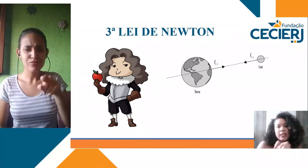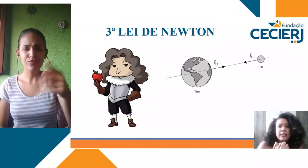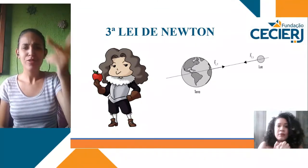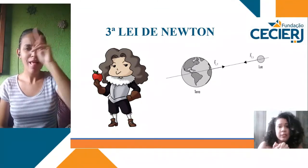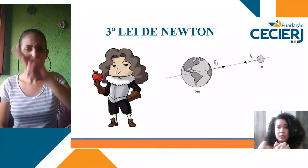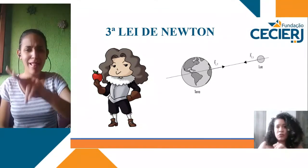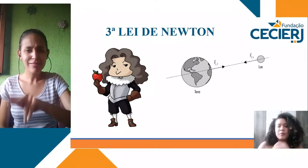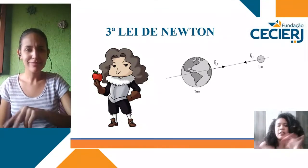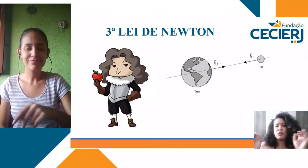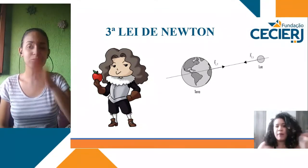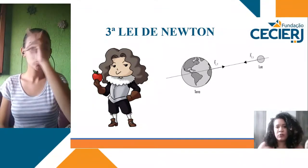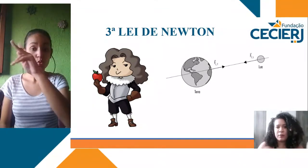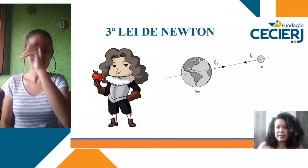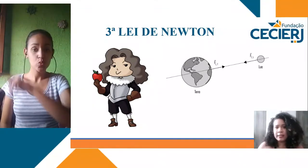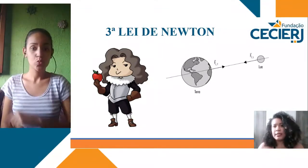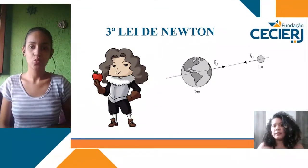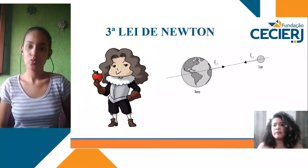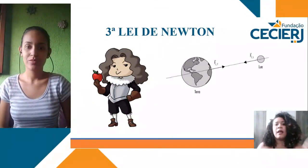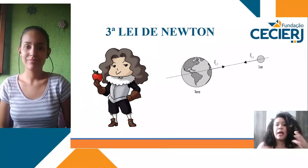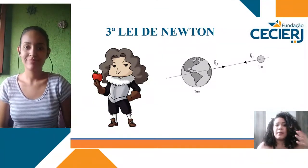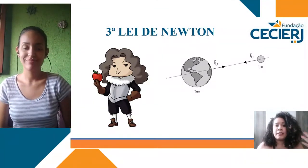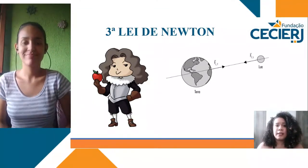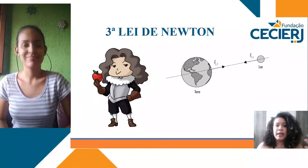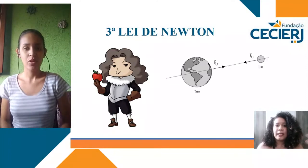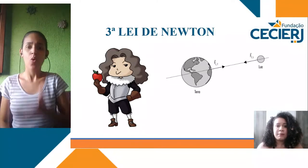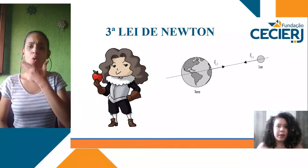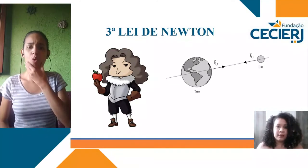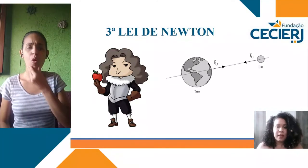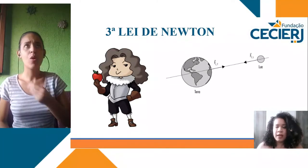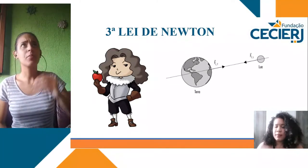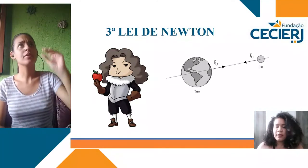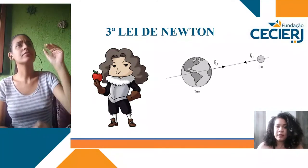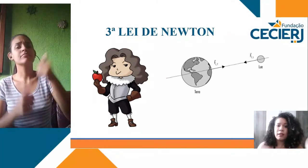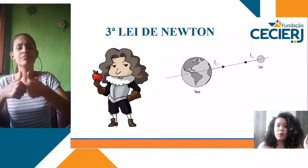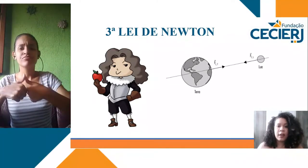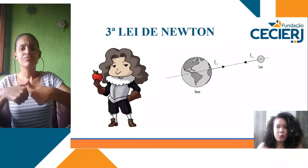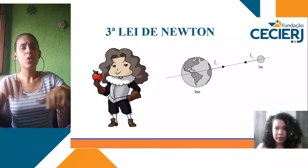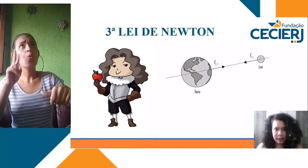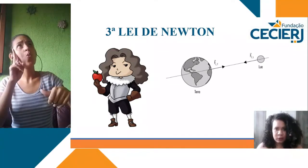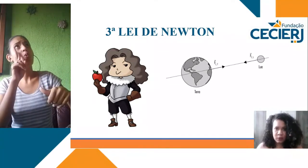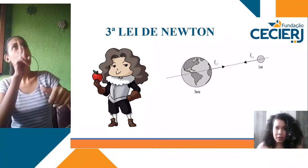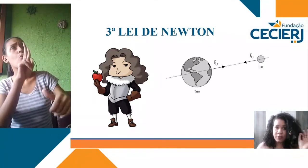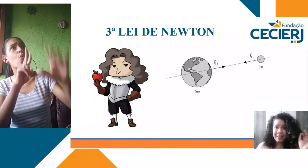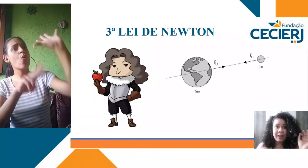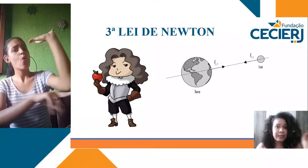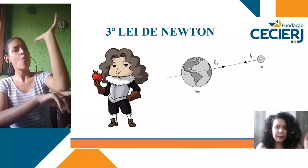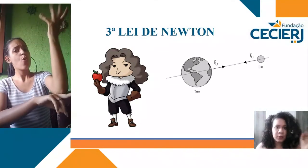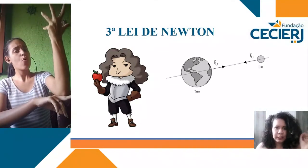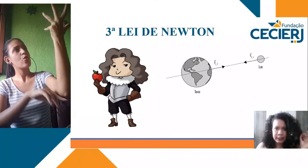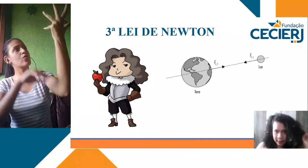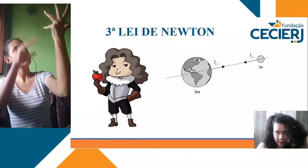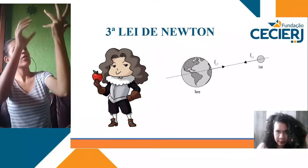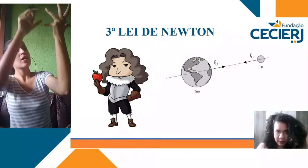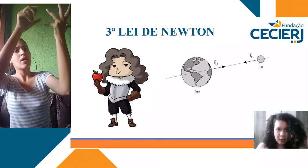lembra da história dele que é o seguinte: está debaixo de uma macieira, a maçã cai e ele pensa, essa maçã não caiu por acaso, ela foi atraída